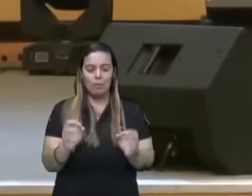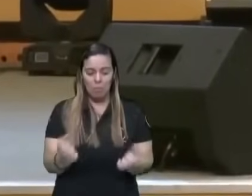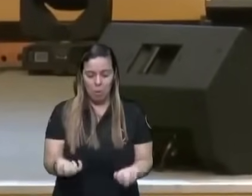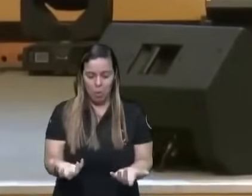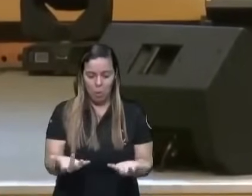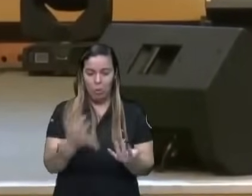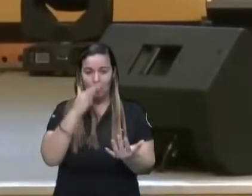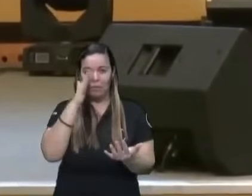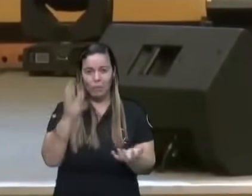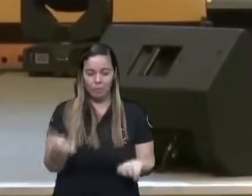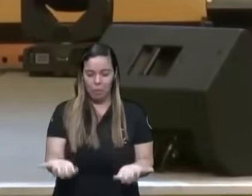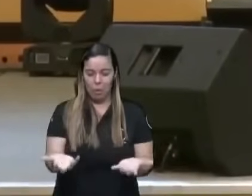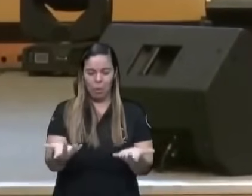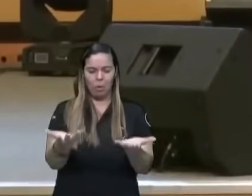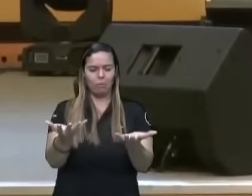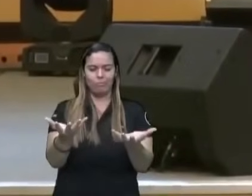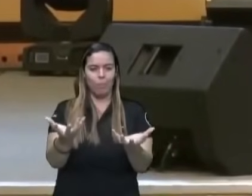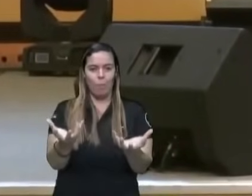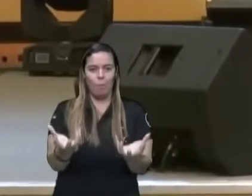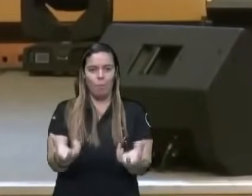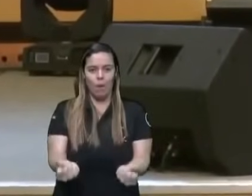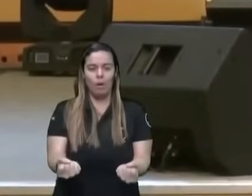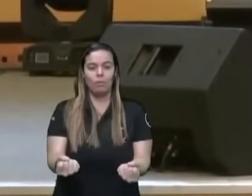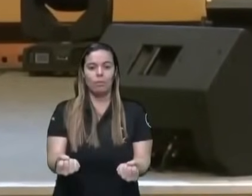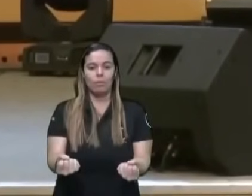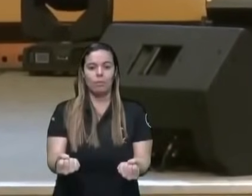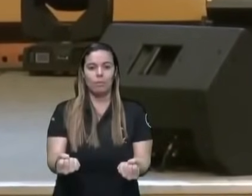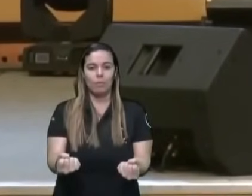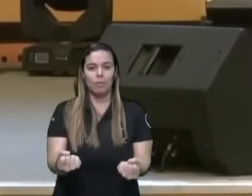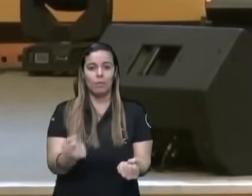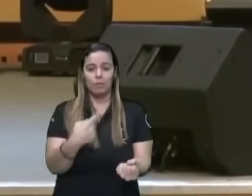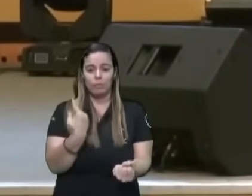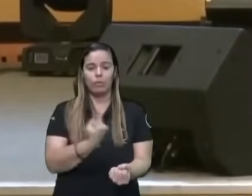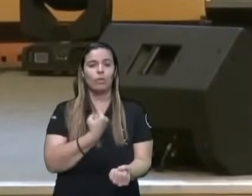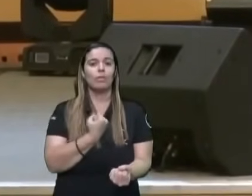improdutivo ao extremo, e ninguém vai querer estar com você.